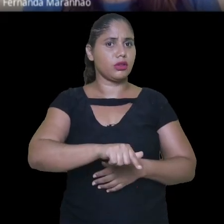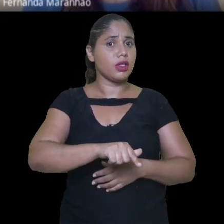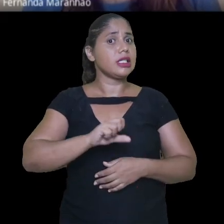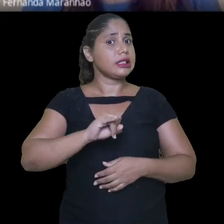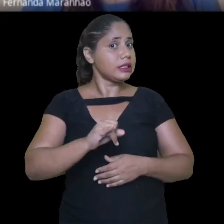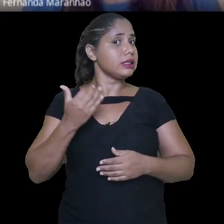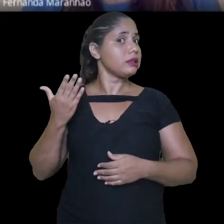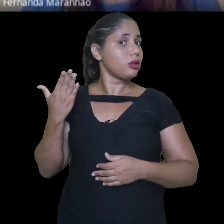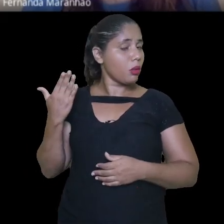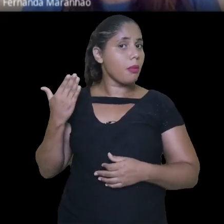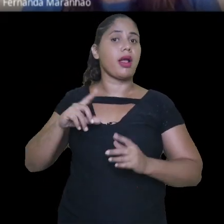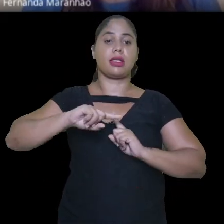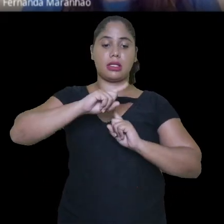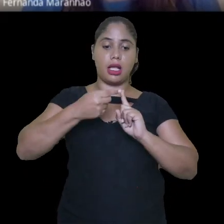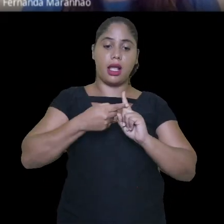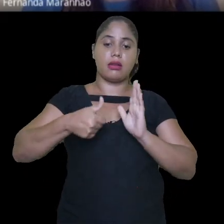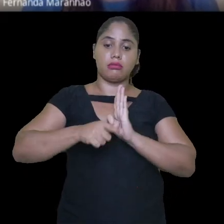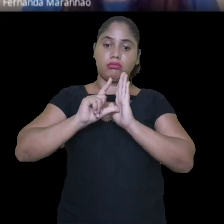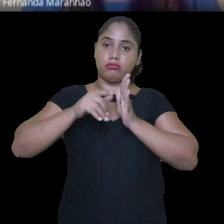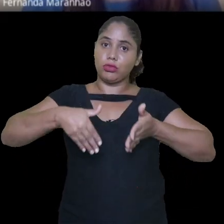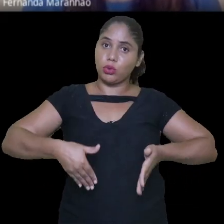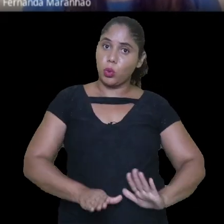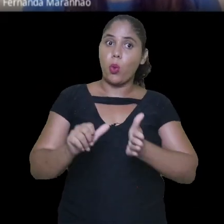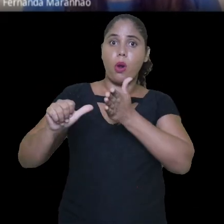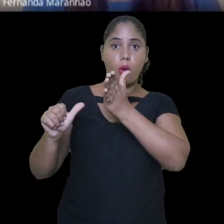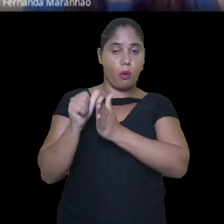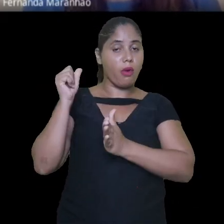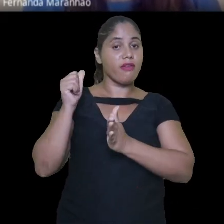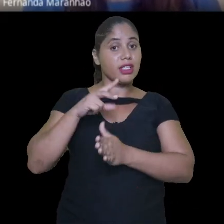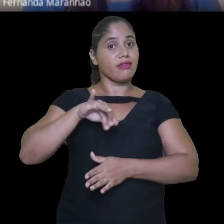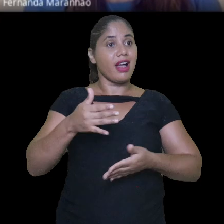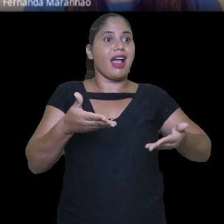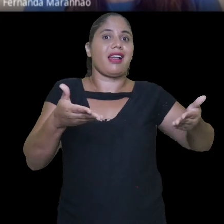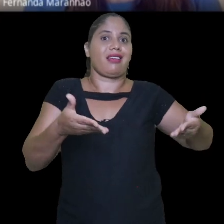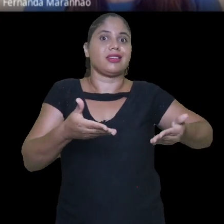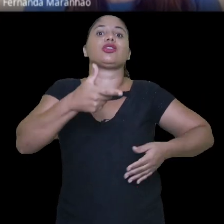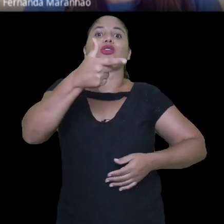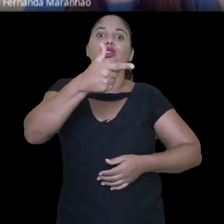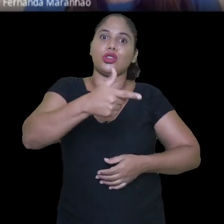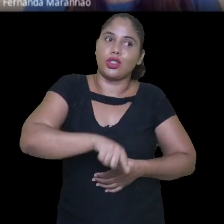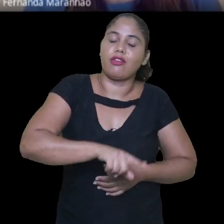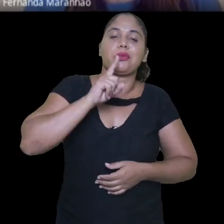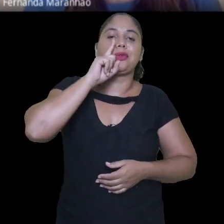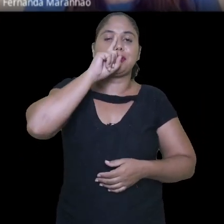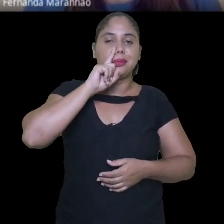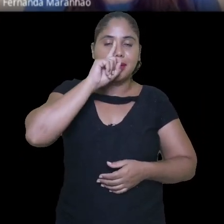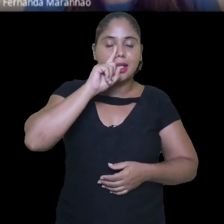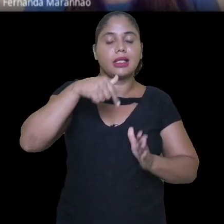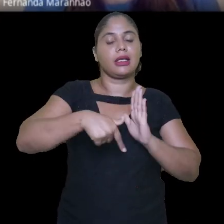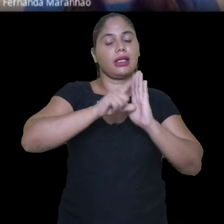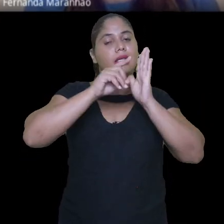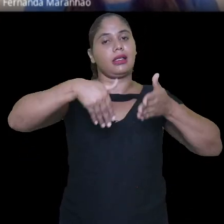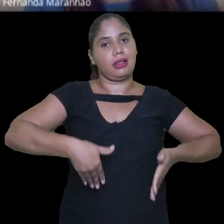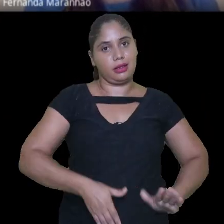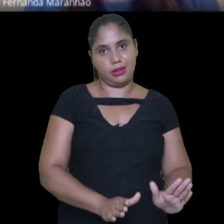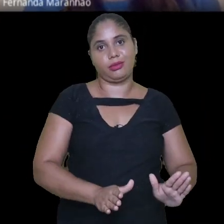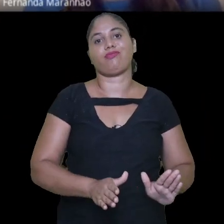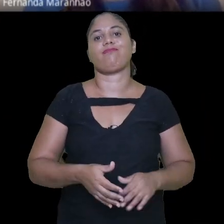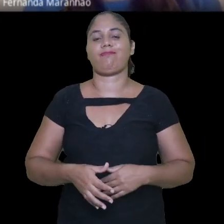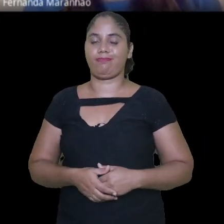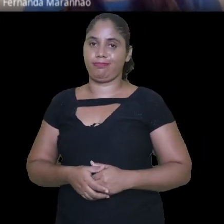acontecer novamente nesta gestação. Do ponto de vista ainda dessa história de prematuridade, nós sabemos que o passado trabalho de parto